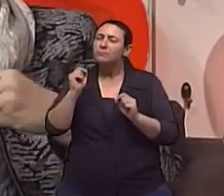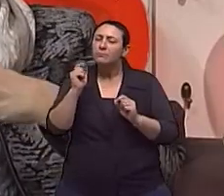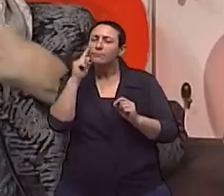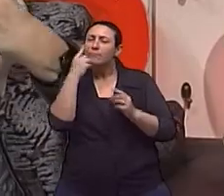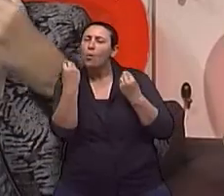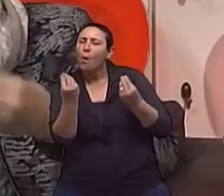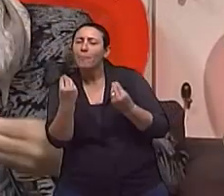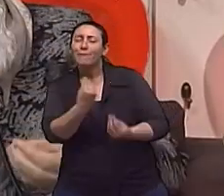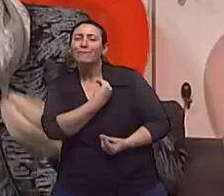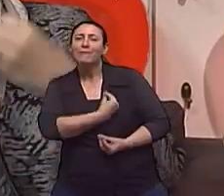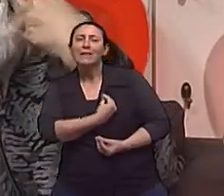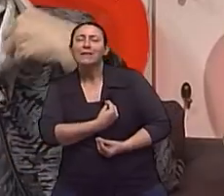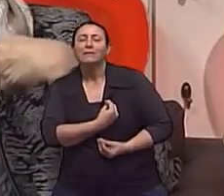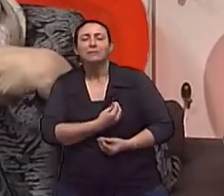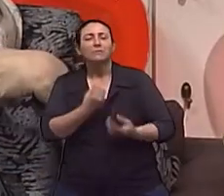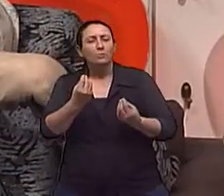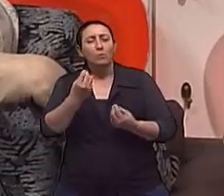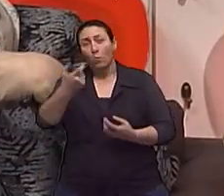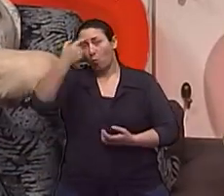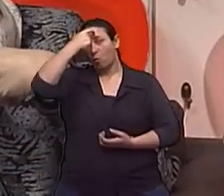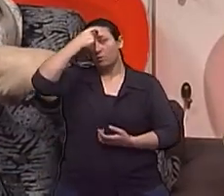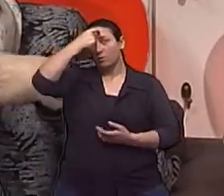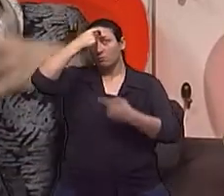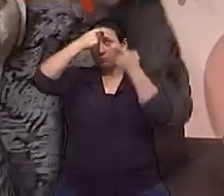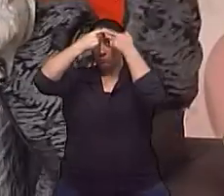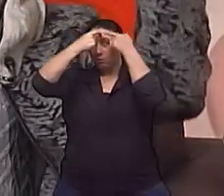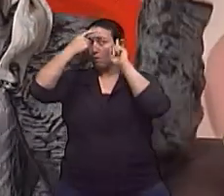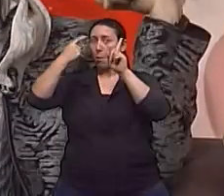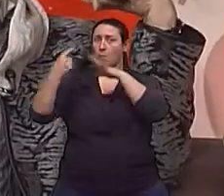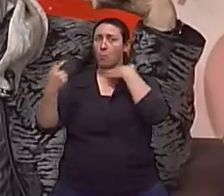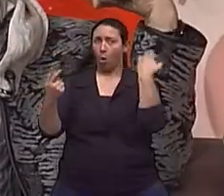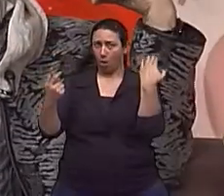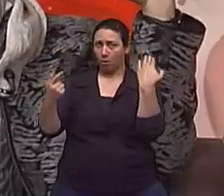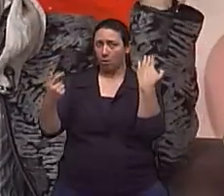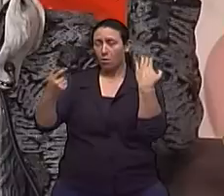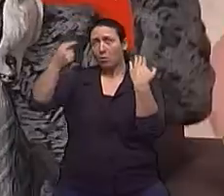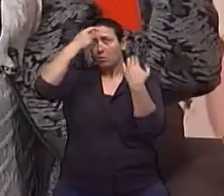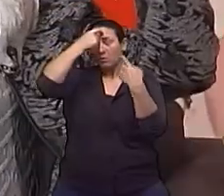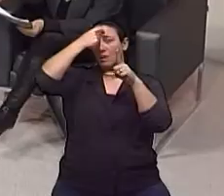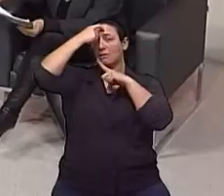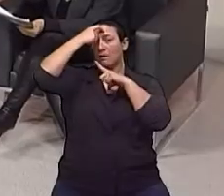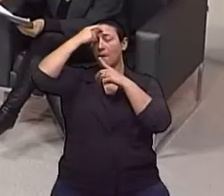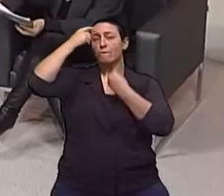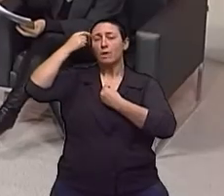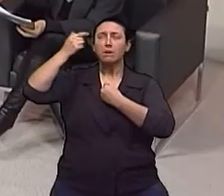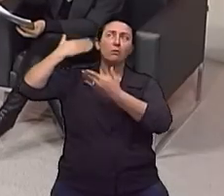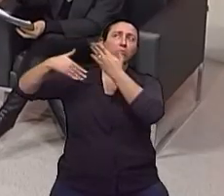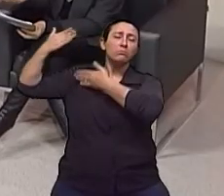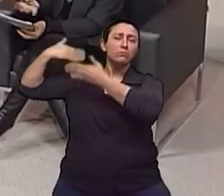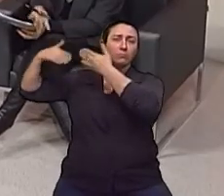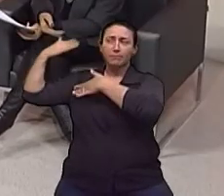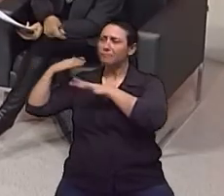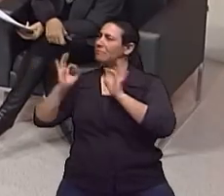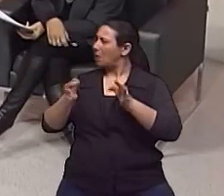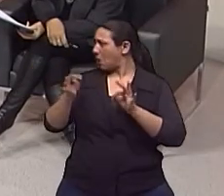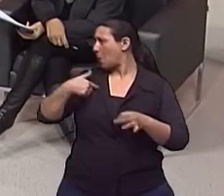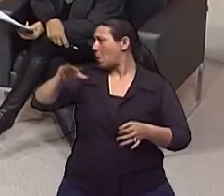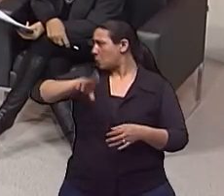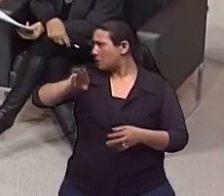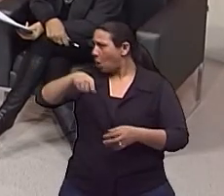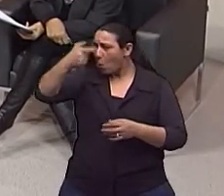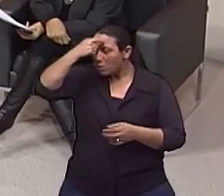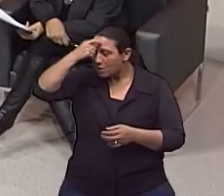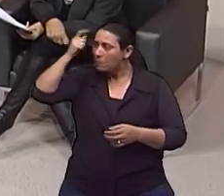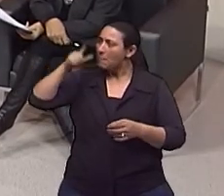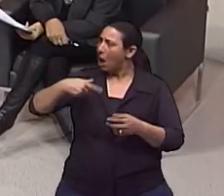de vida como o já que a consciência não morre ela teve outra que eu posso utilizar isso para melhorar a qualidade da minha vida Vera